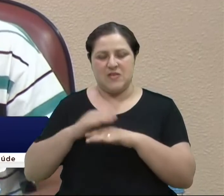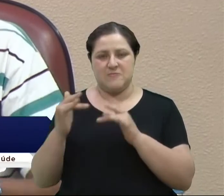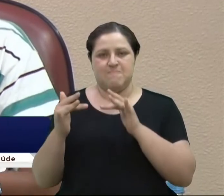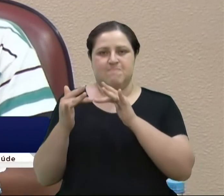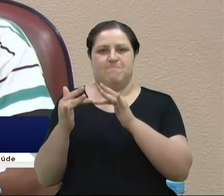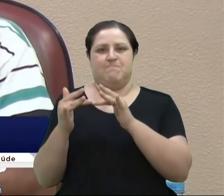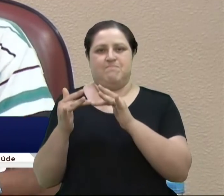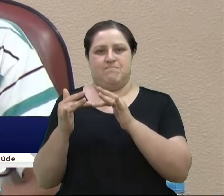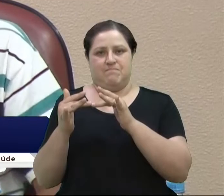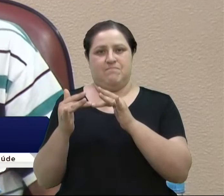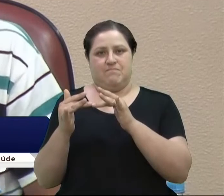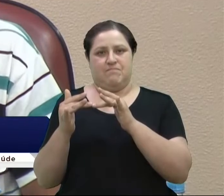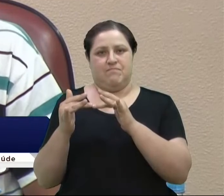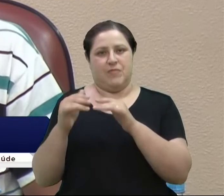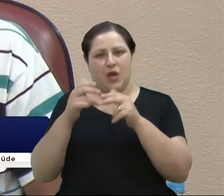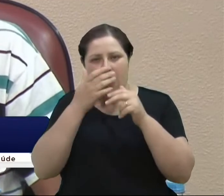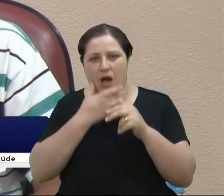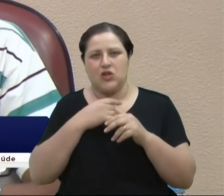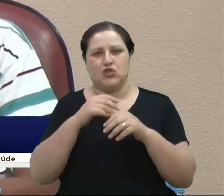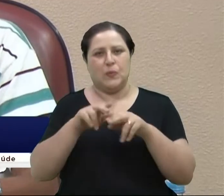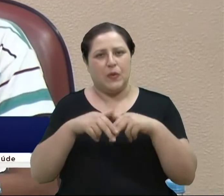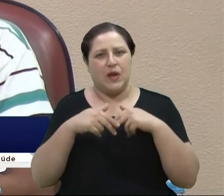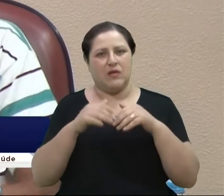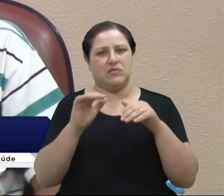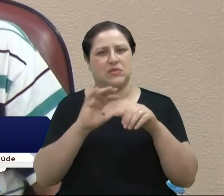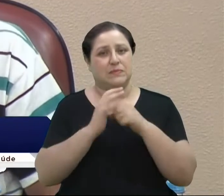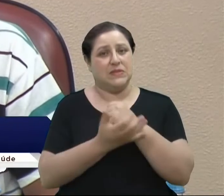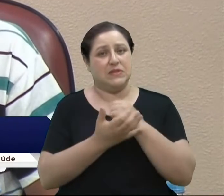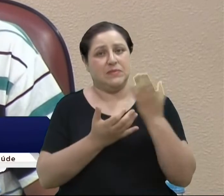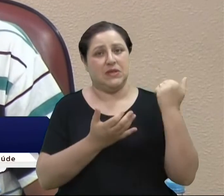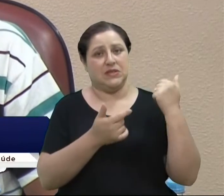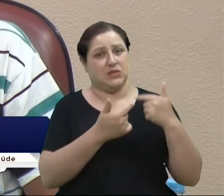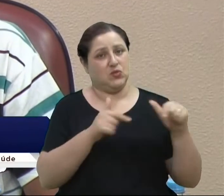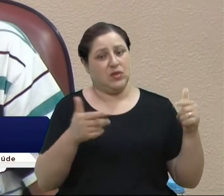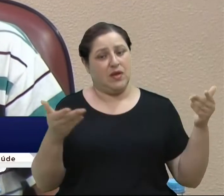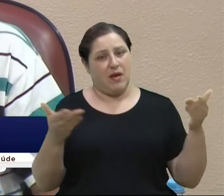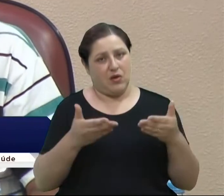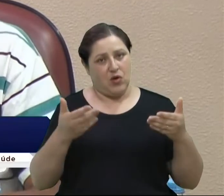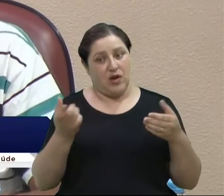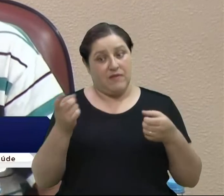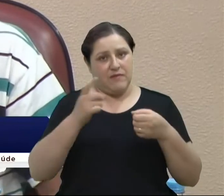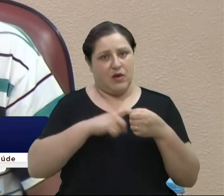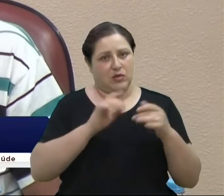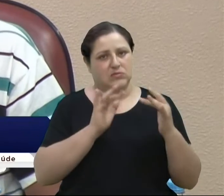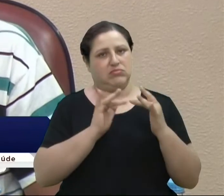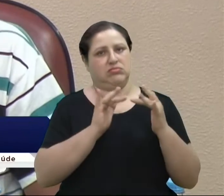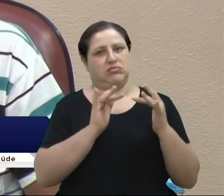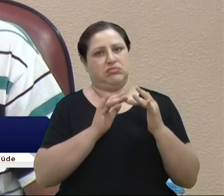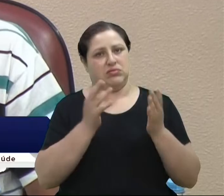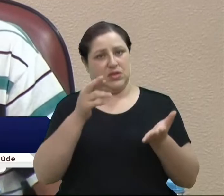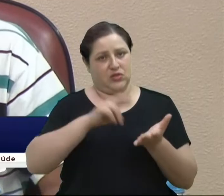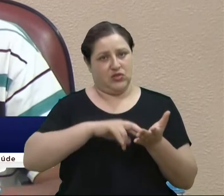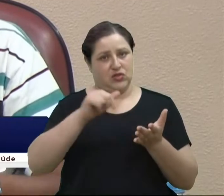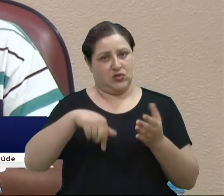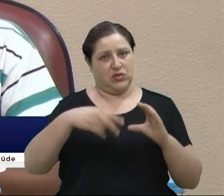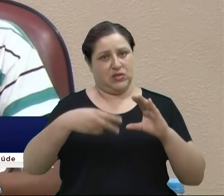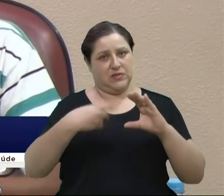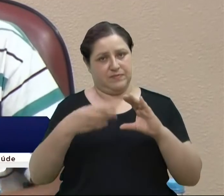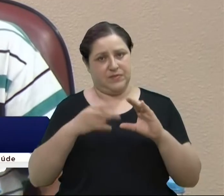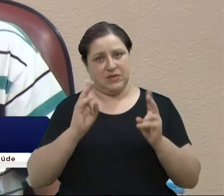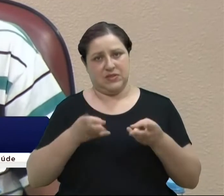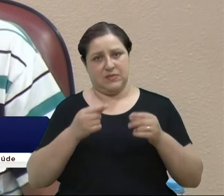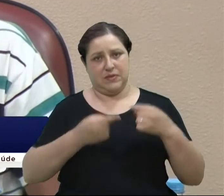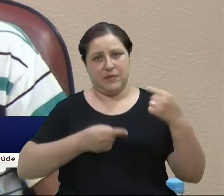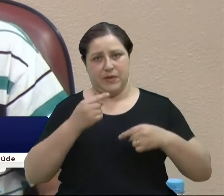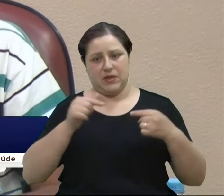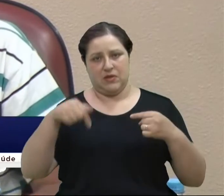repente, através, por causa da pandemia, não se teve isso antes, mas agora a gente tem que deixar registrado aqui na casa, a gente sempre debateu